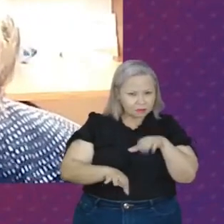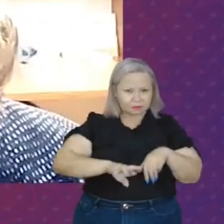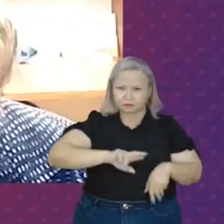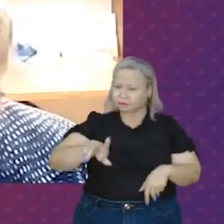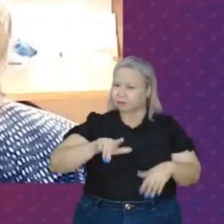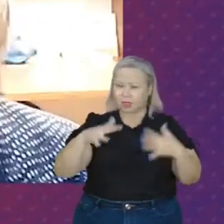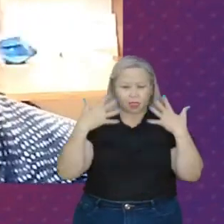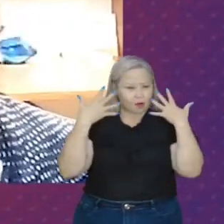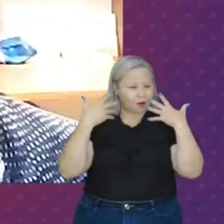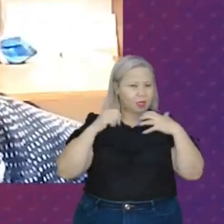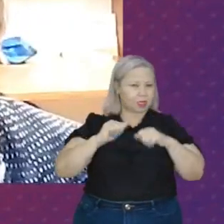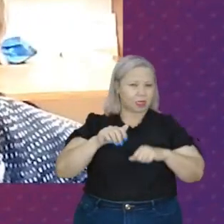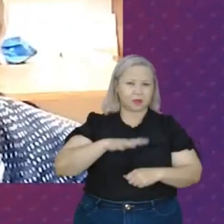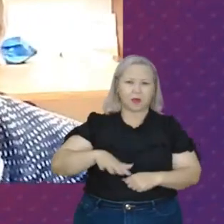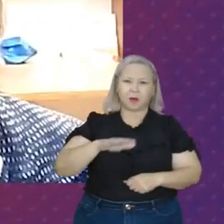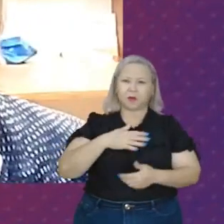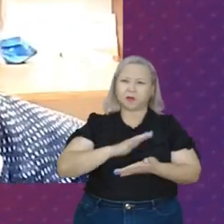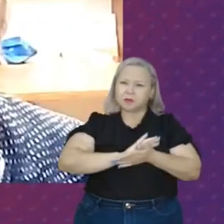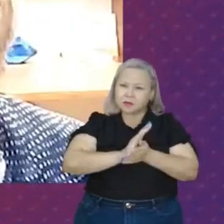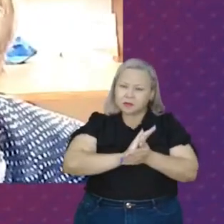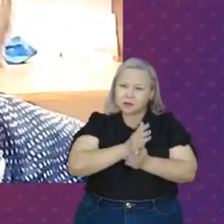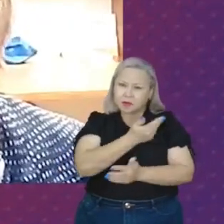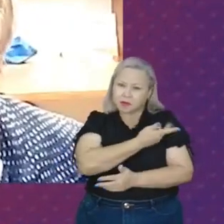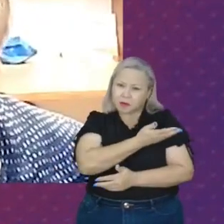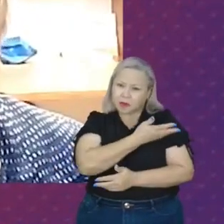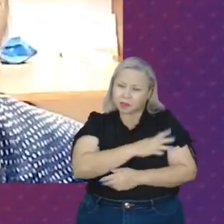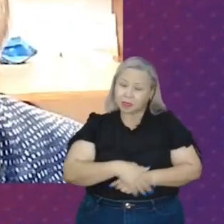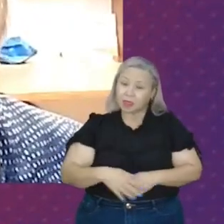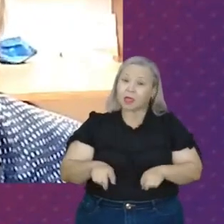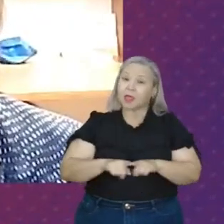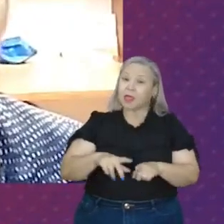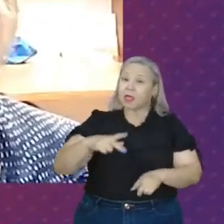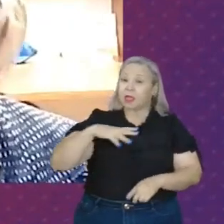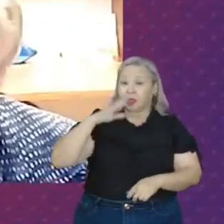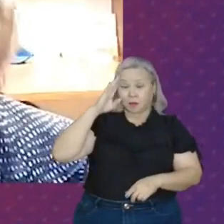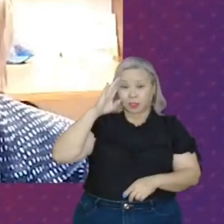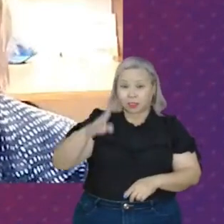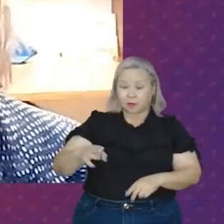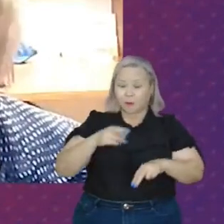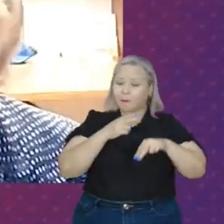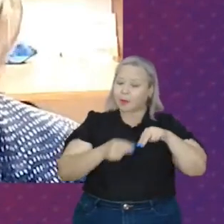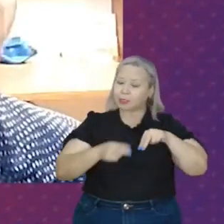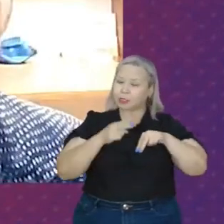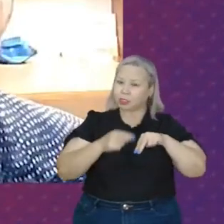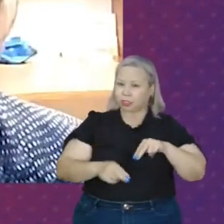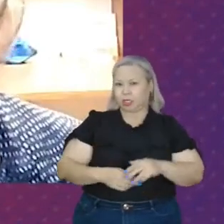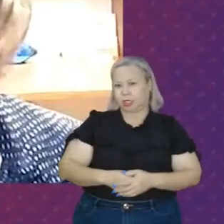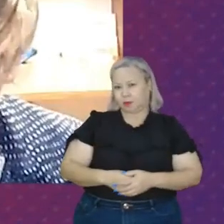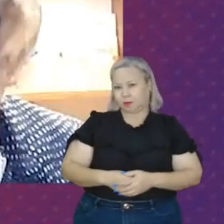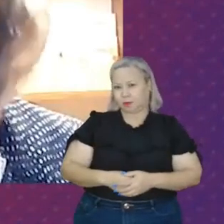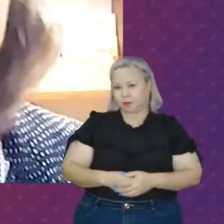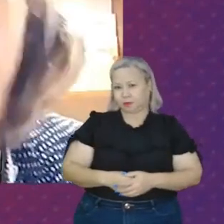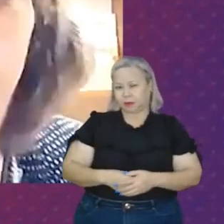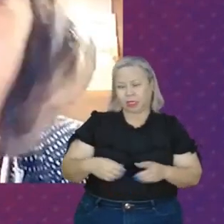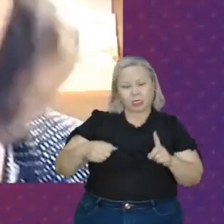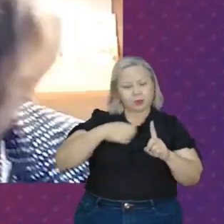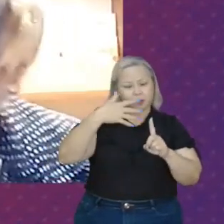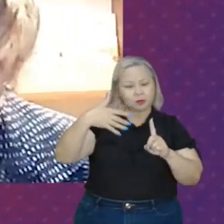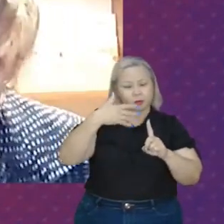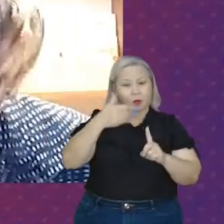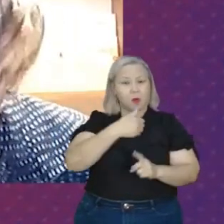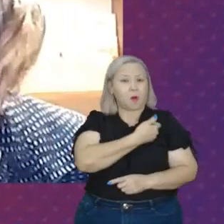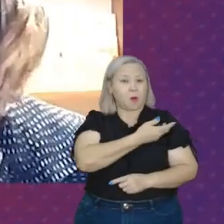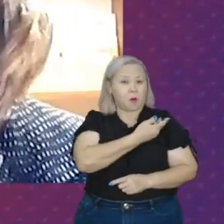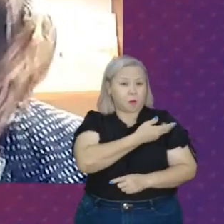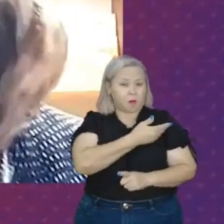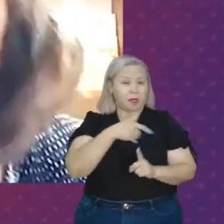desnaturalizar todas as discriminações, e particularmente as discriminações de gênero, discriminações LGBTQIA+,